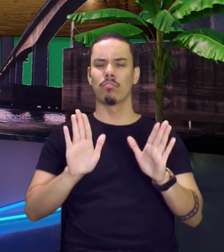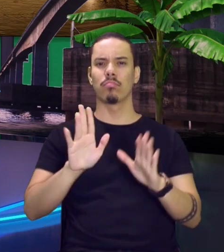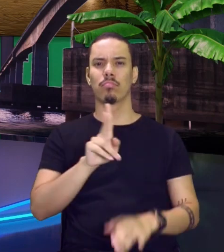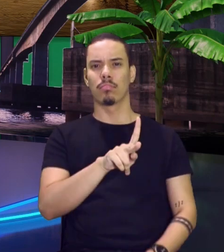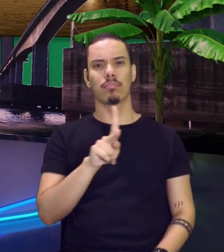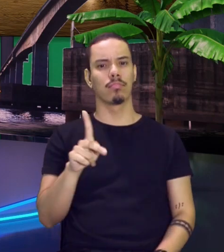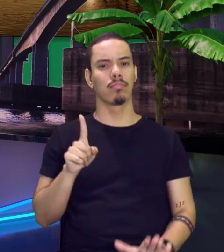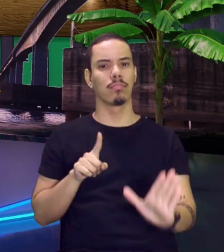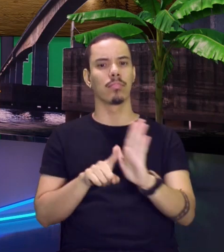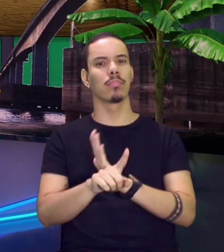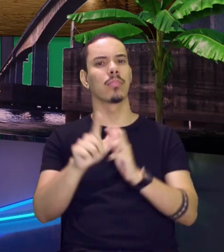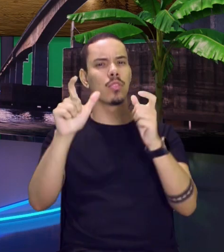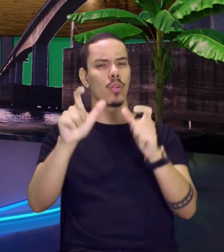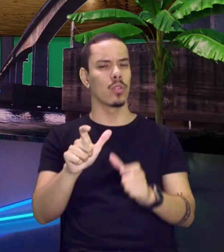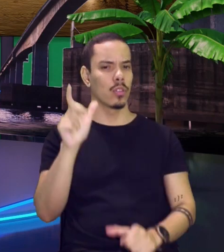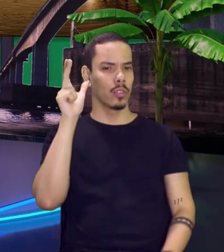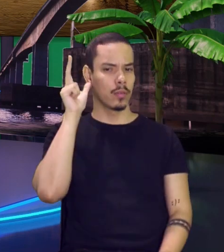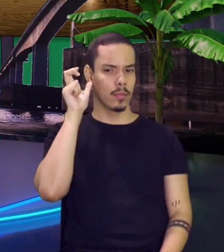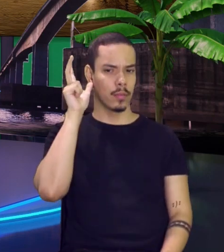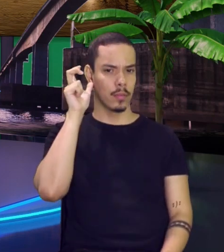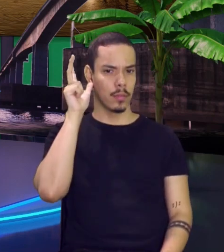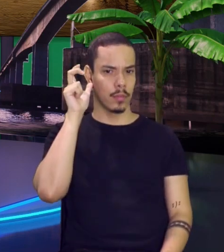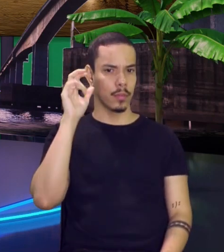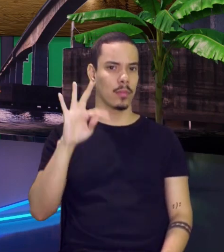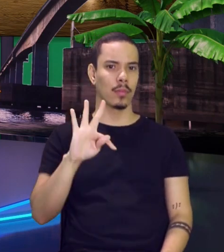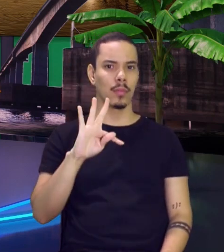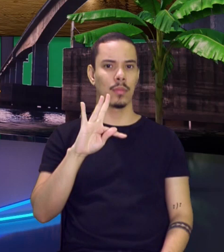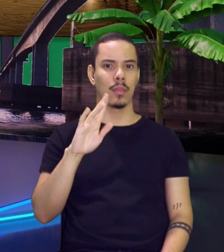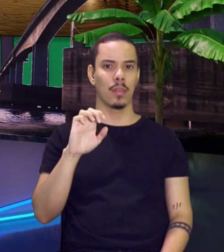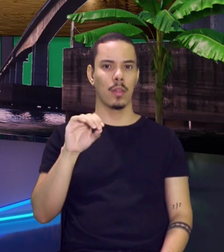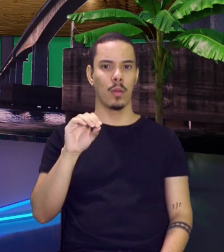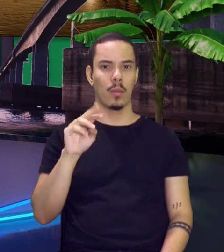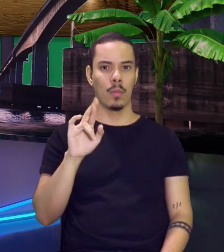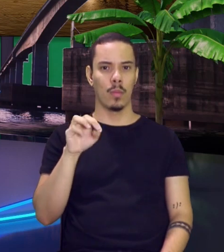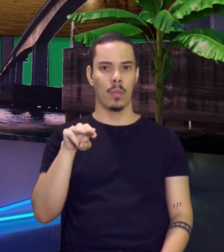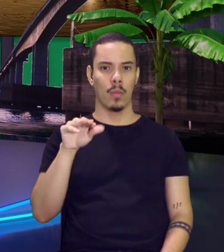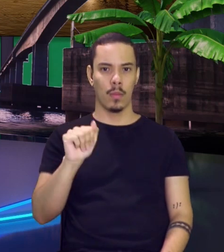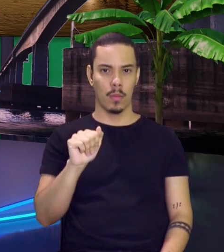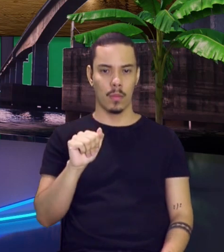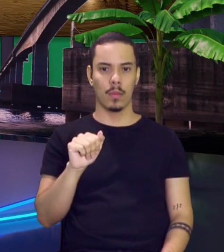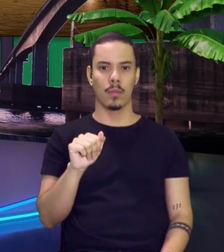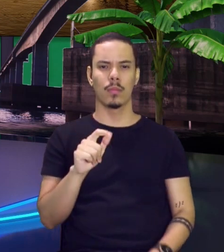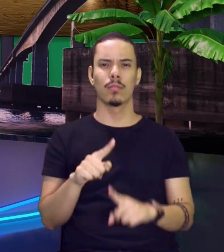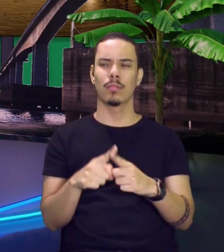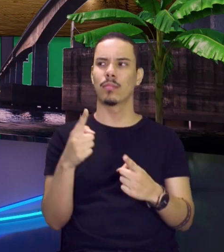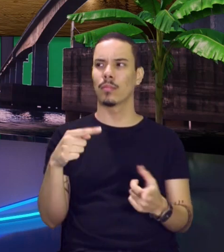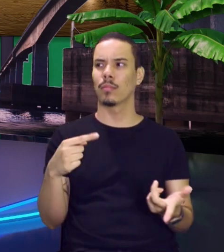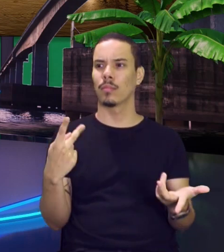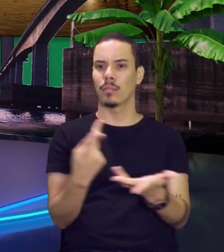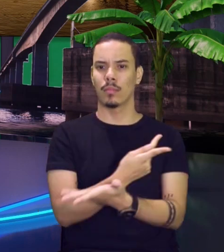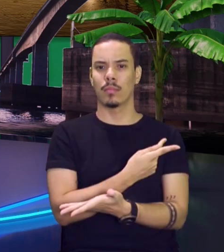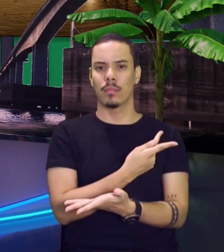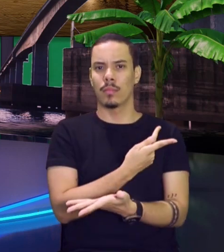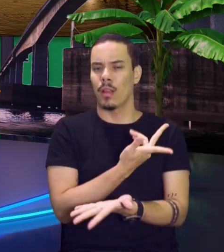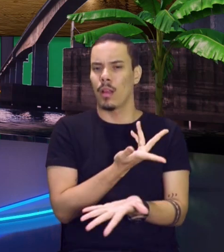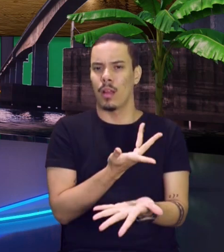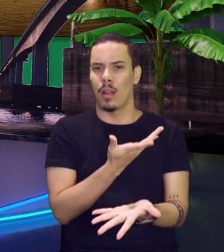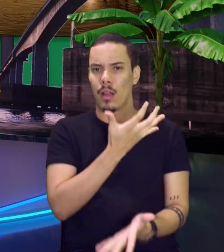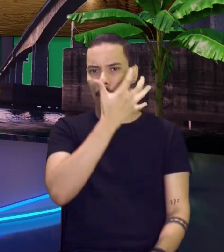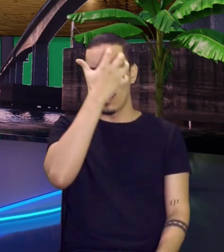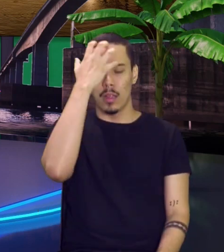Professor, fala, está falando de onde agora? Tem uma broma, tá? Ok, pode falar. Mas o senhor está esquecendo dos impactos ambientais.